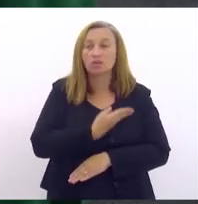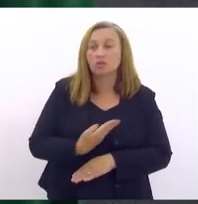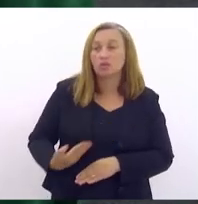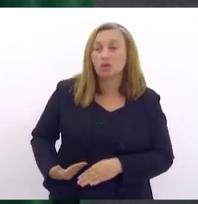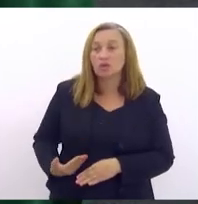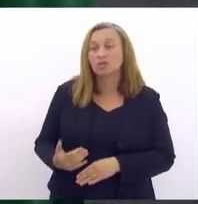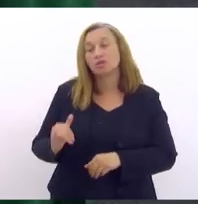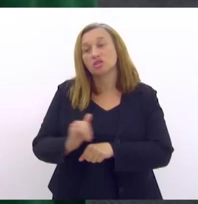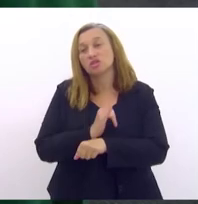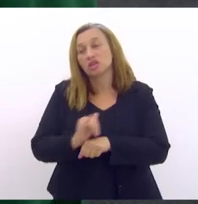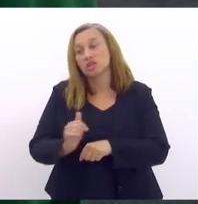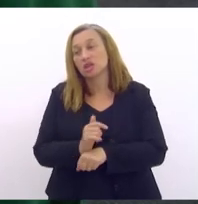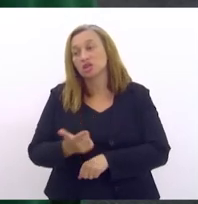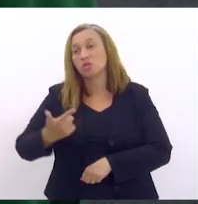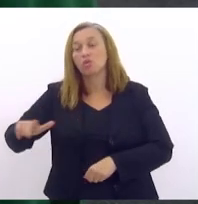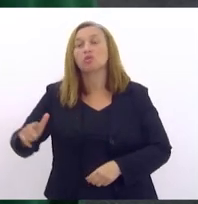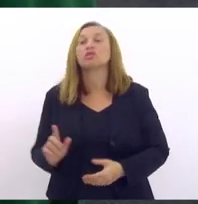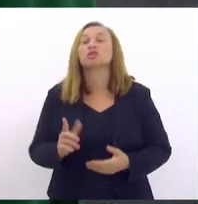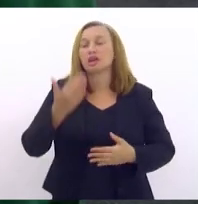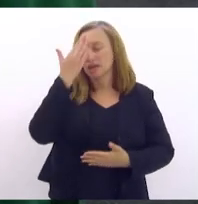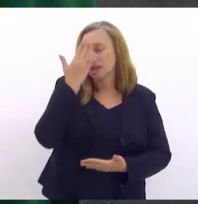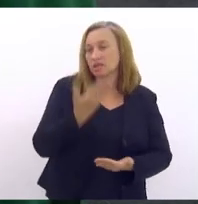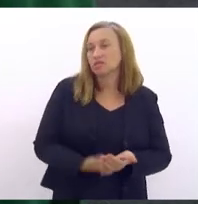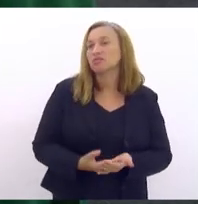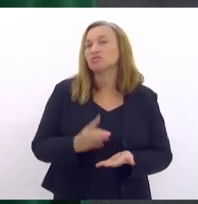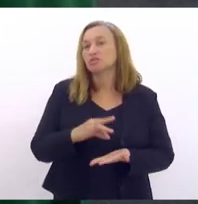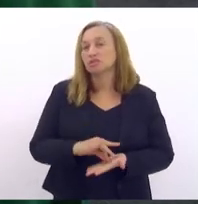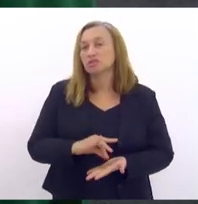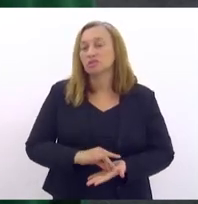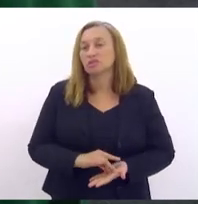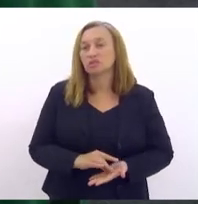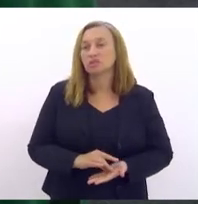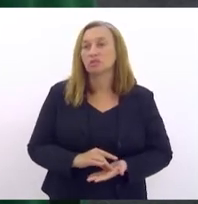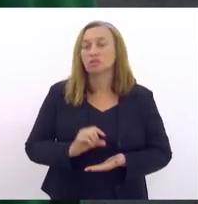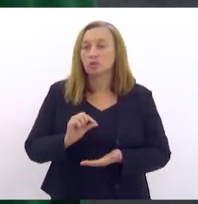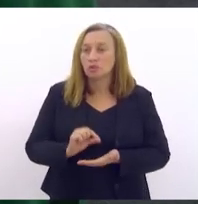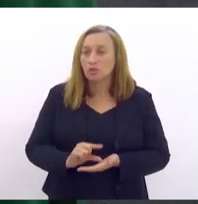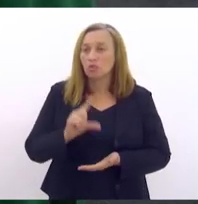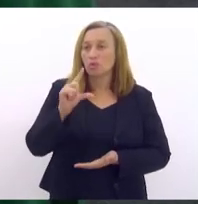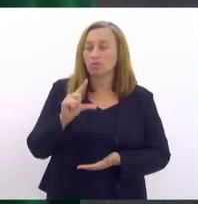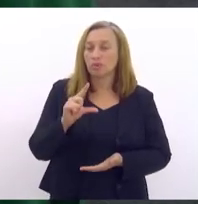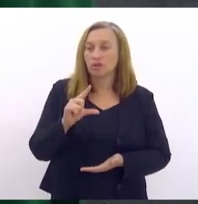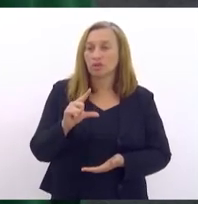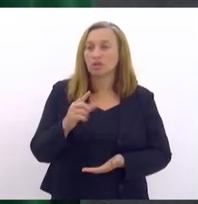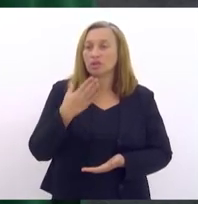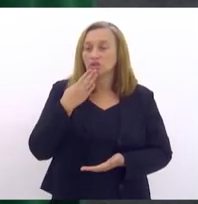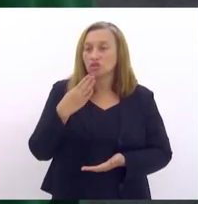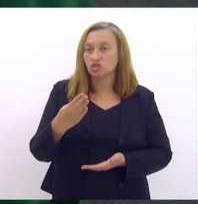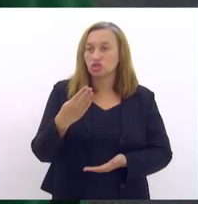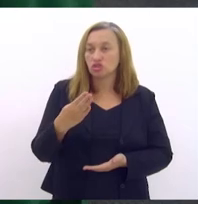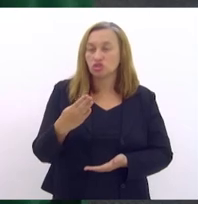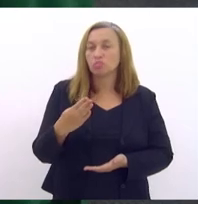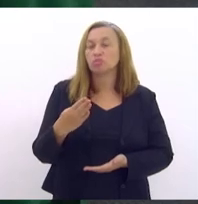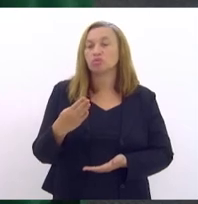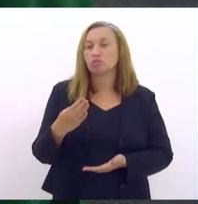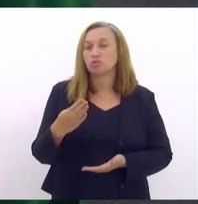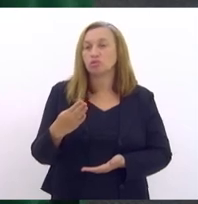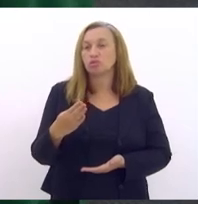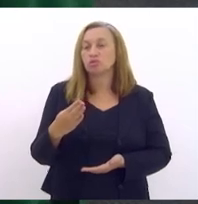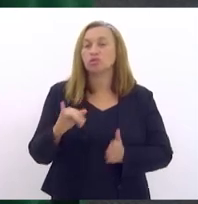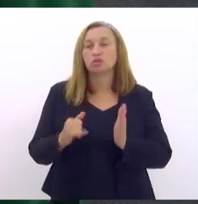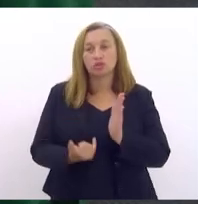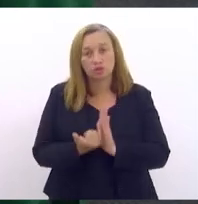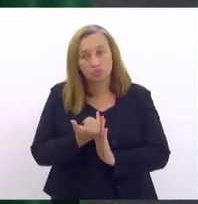providências. E acredito verdadeiramente que o aumento dessa modalidade de